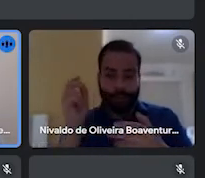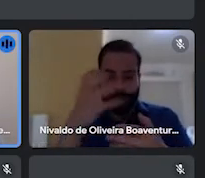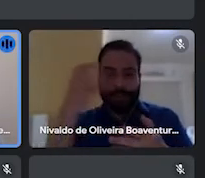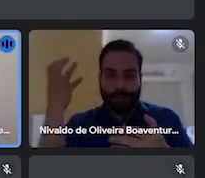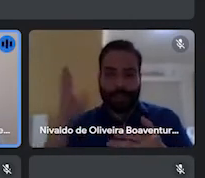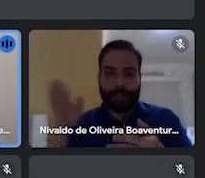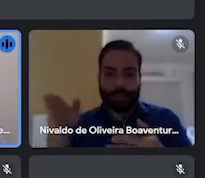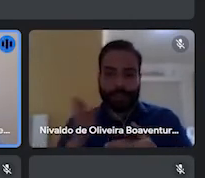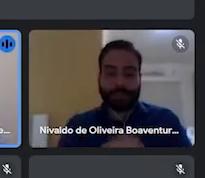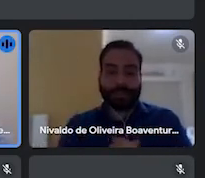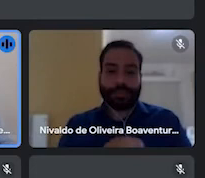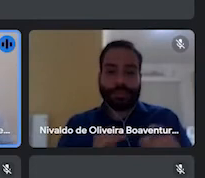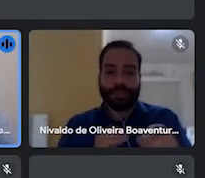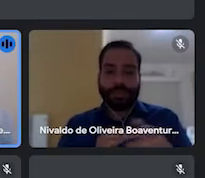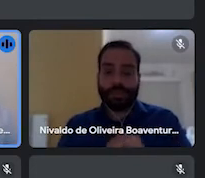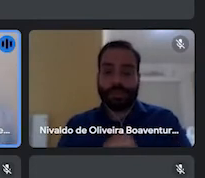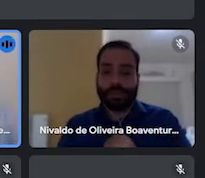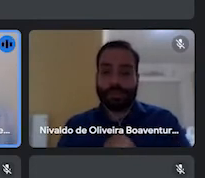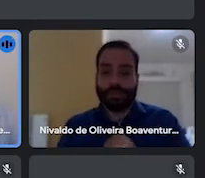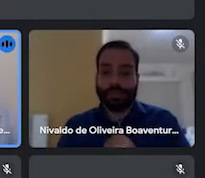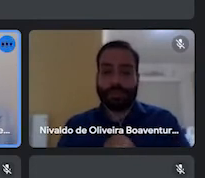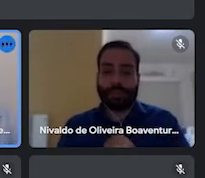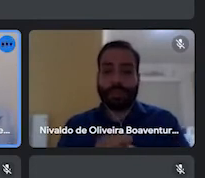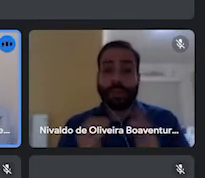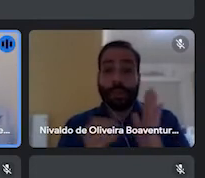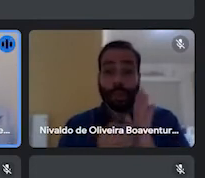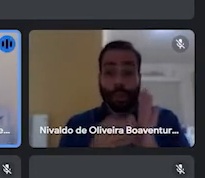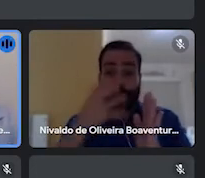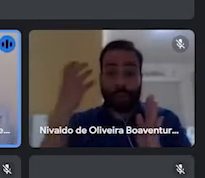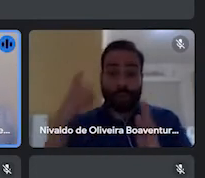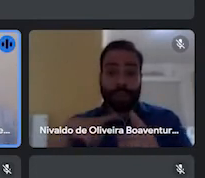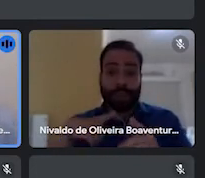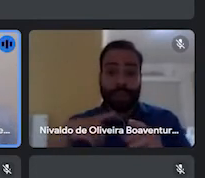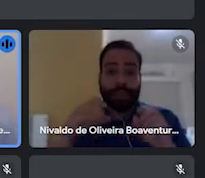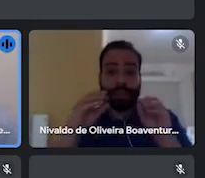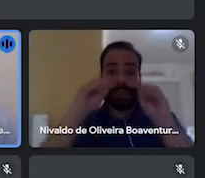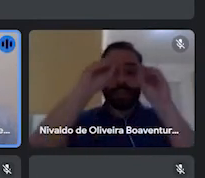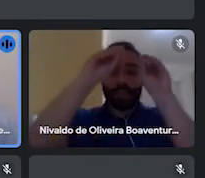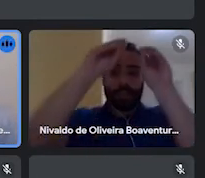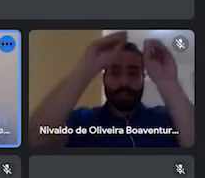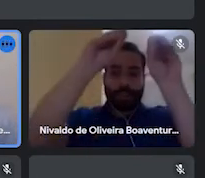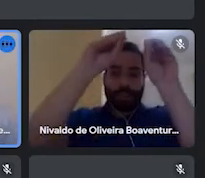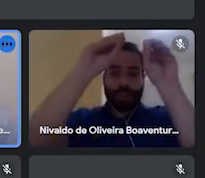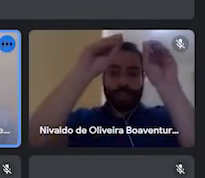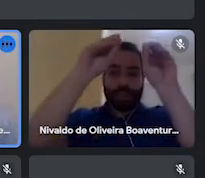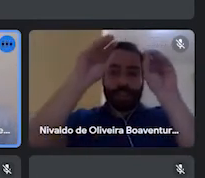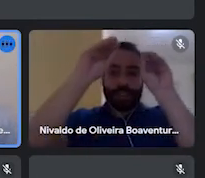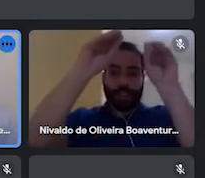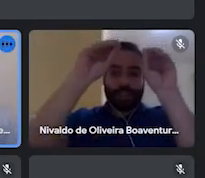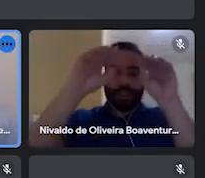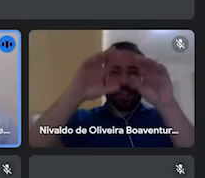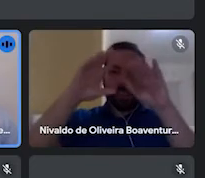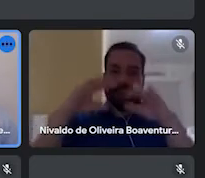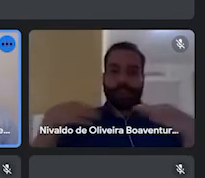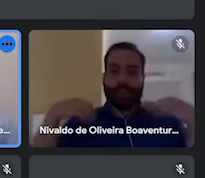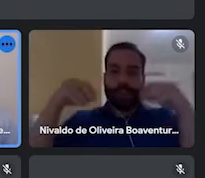O cara foi, aquele último acidente que houve, foi colocando esse lençol.